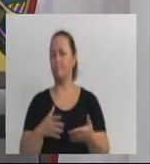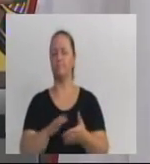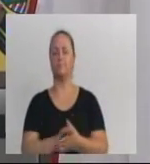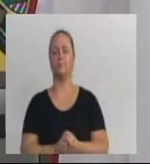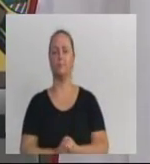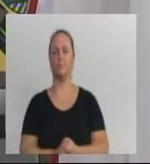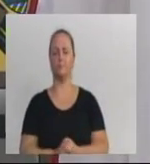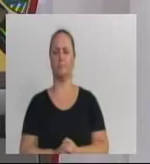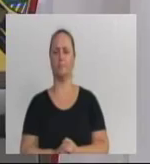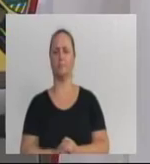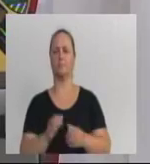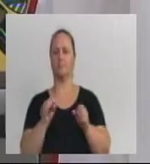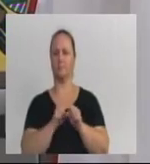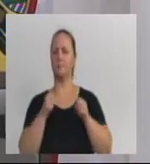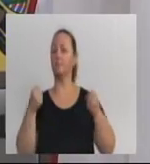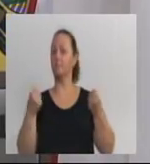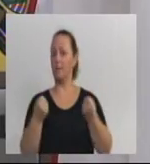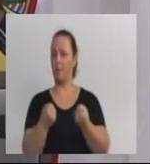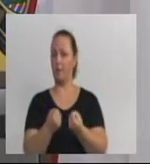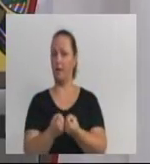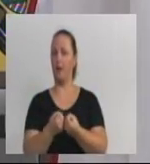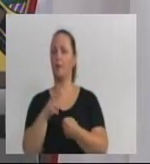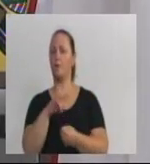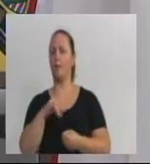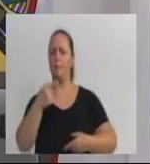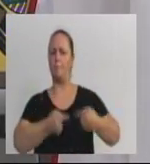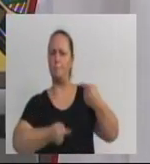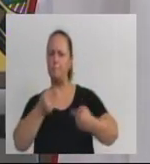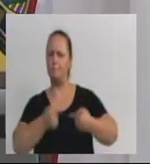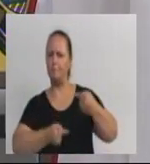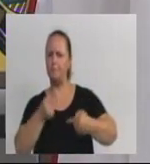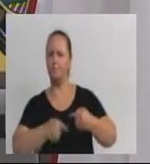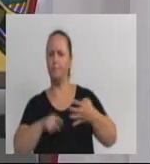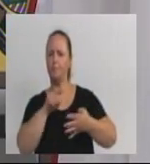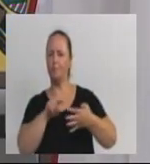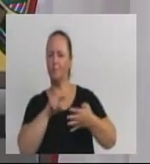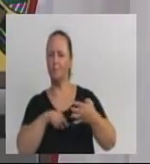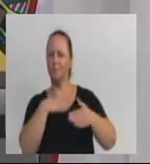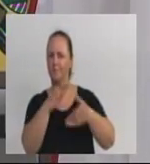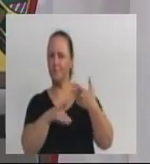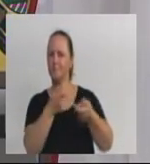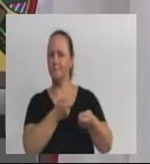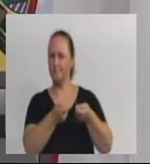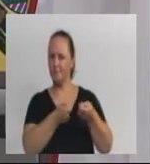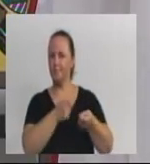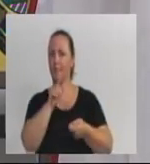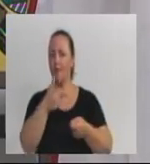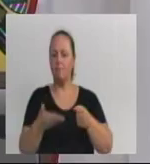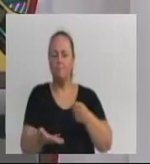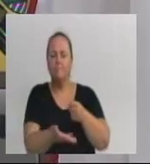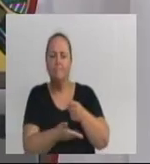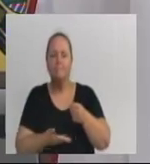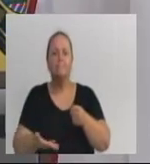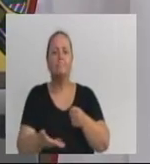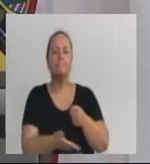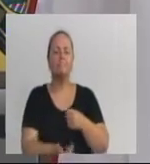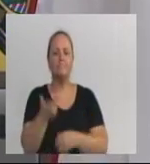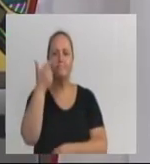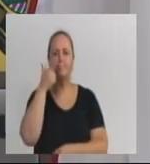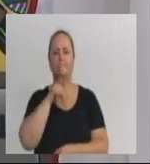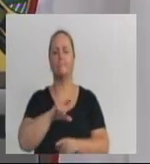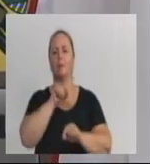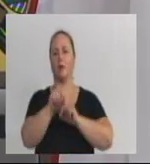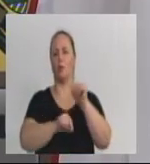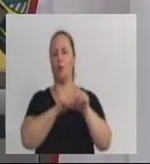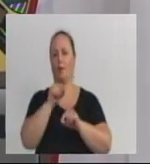Esses seminários que serão feitos para discutir vários eixos de desenvolvimento econômico é fundamental para se